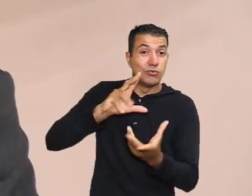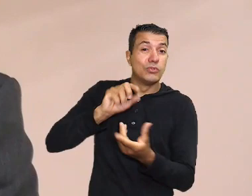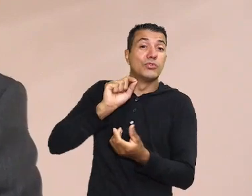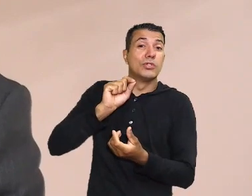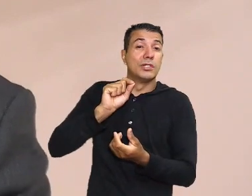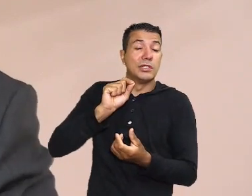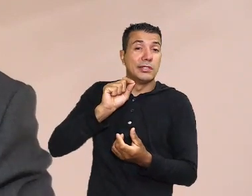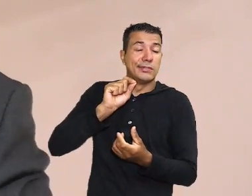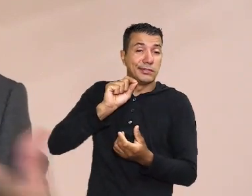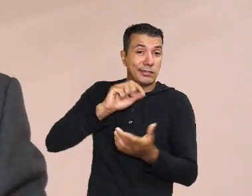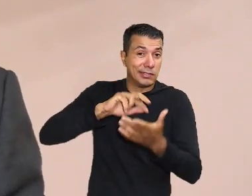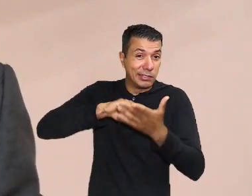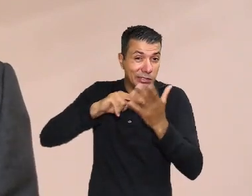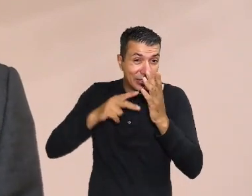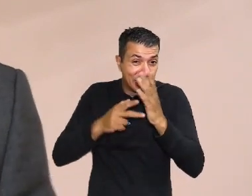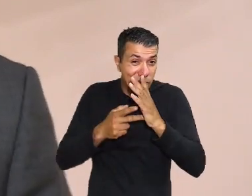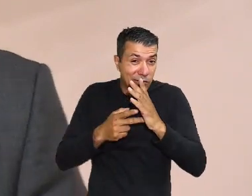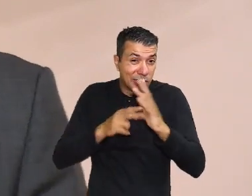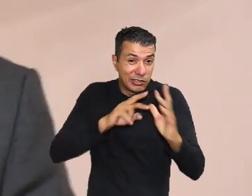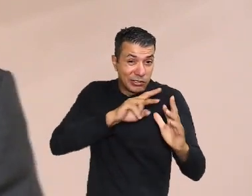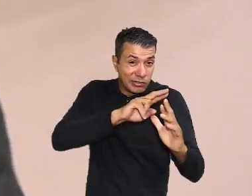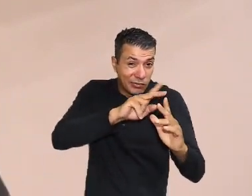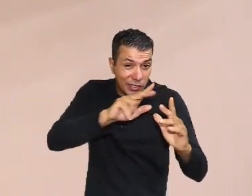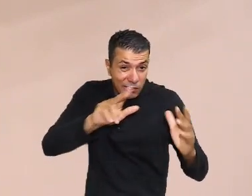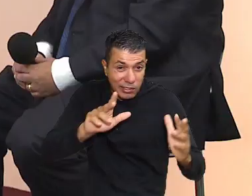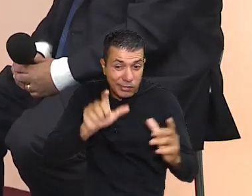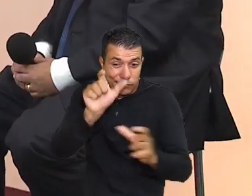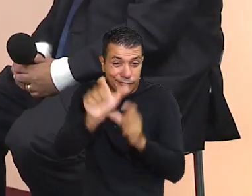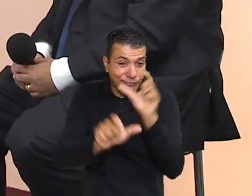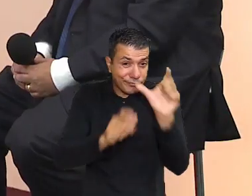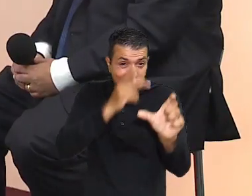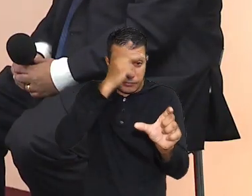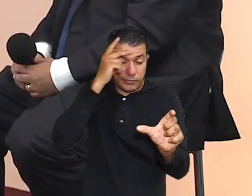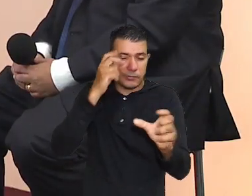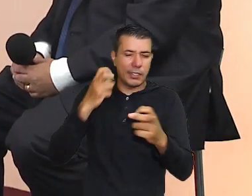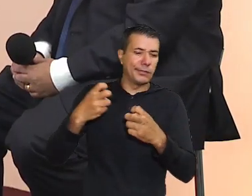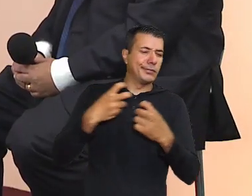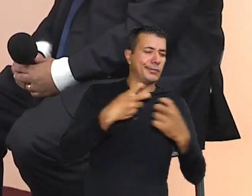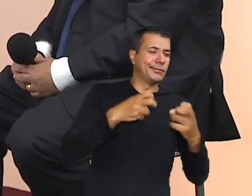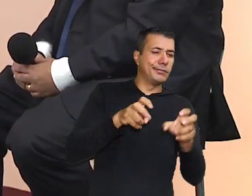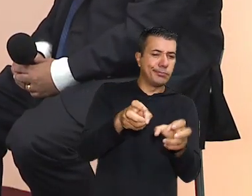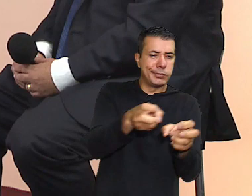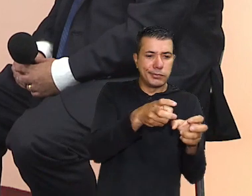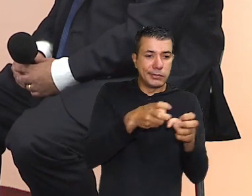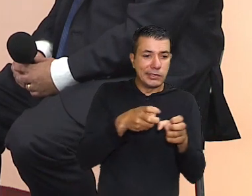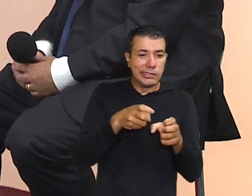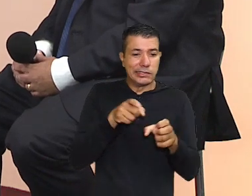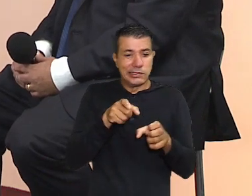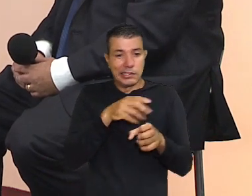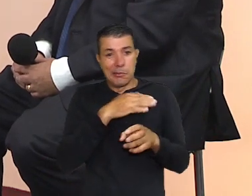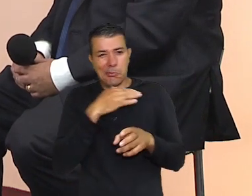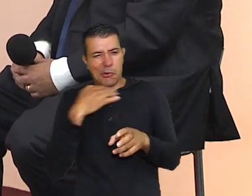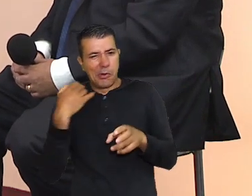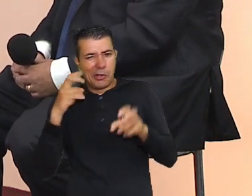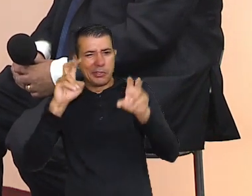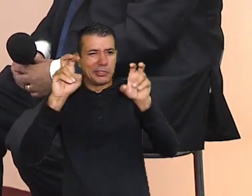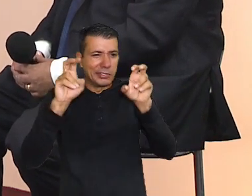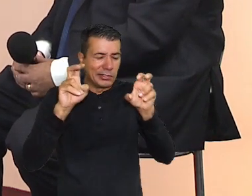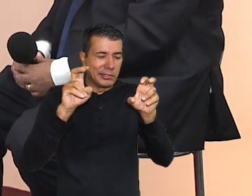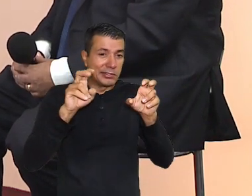princípio, dissonante, que é tocada na vida de todos. E eu tenho percebido, no que diz respeito à morte, a adesão da morte,